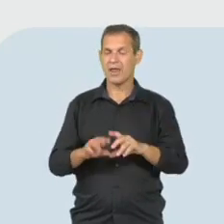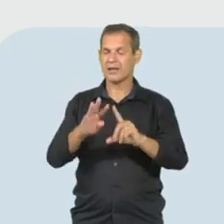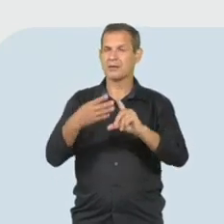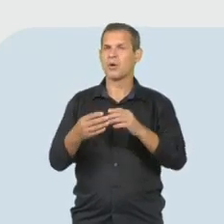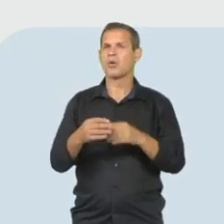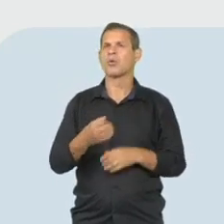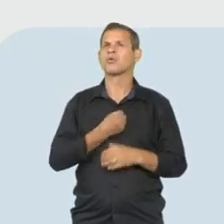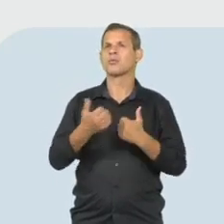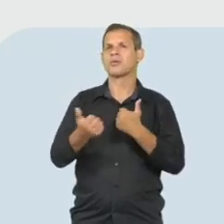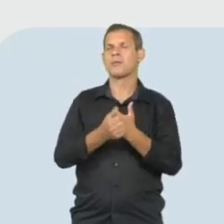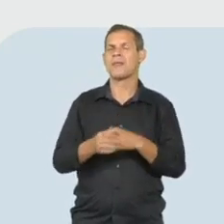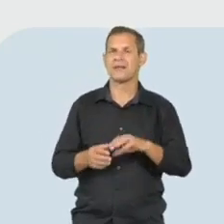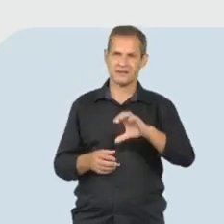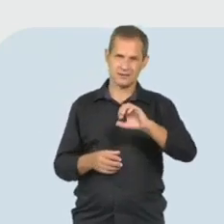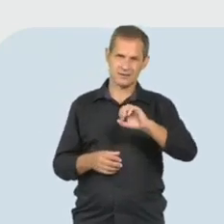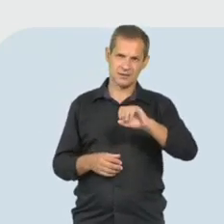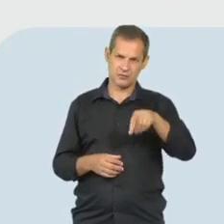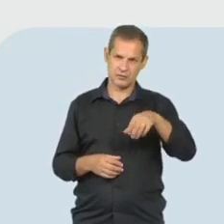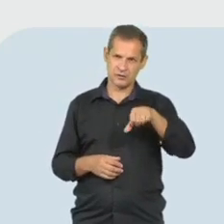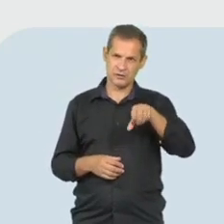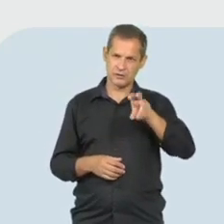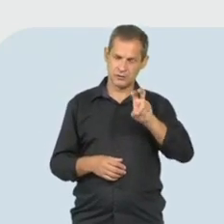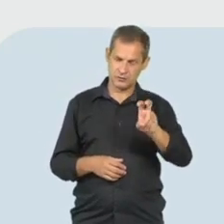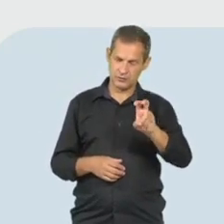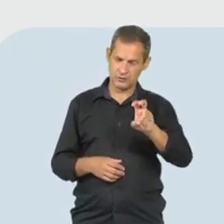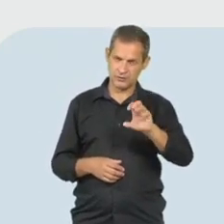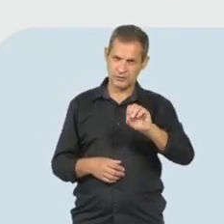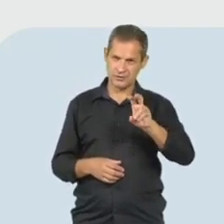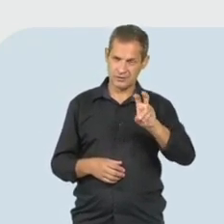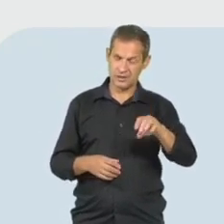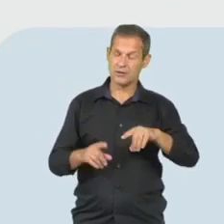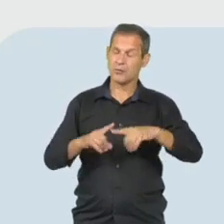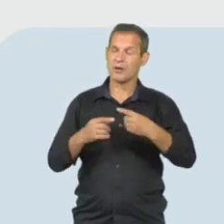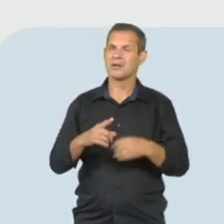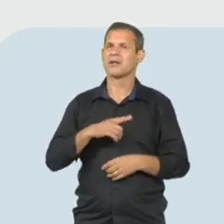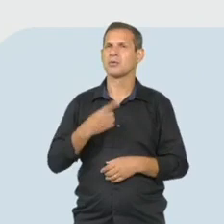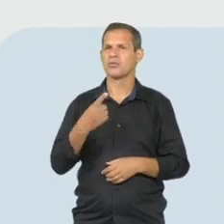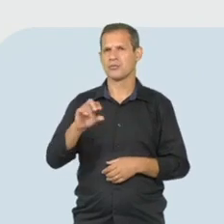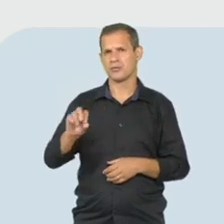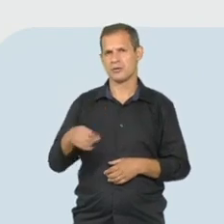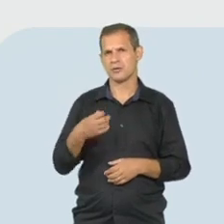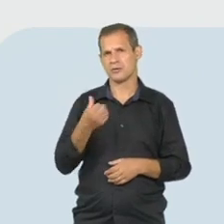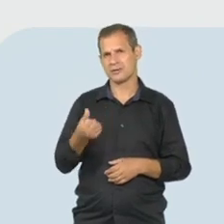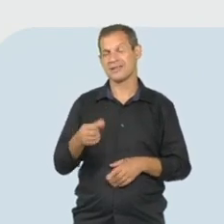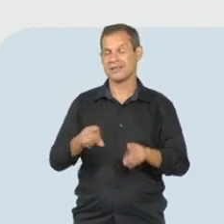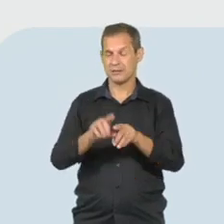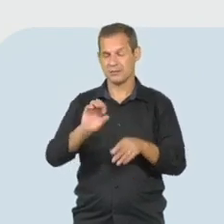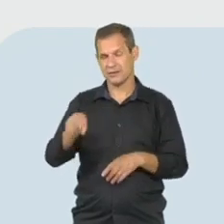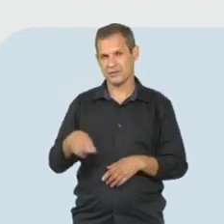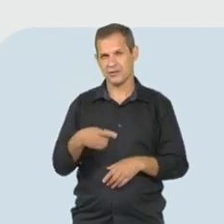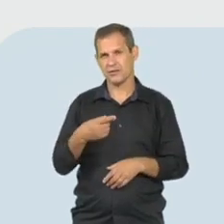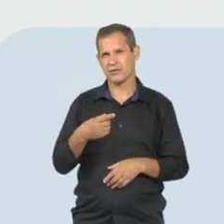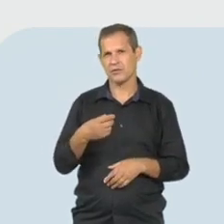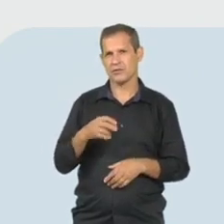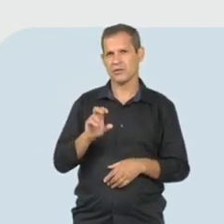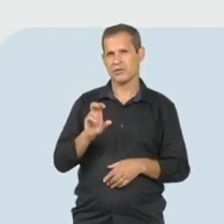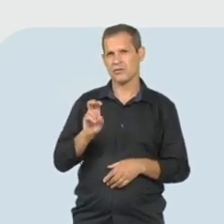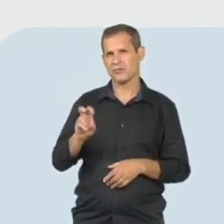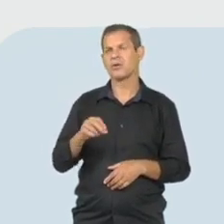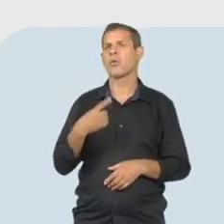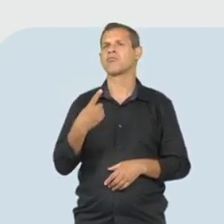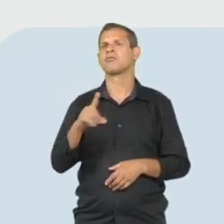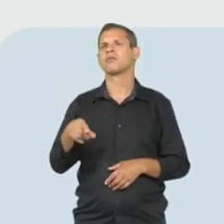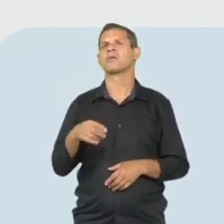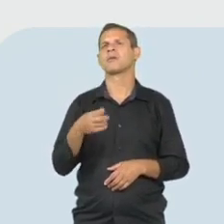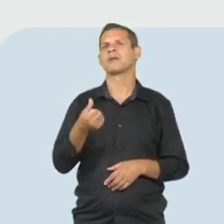aqui é 0,9505. As extremidades, ó, 1,6 e 0,5, ou seja,